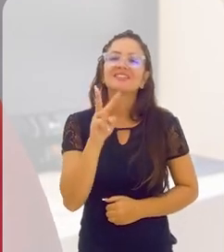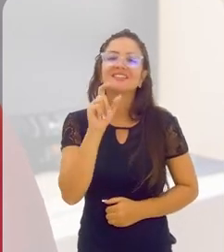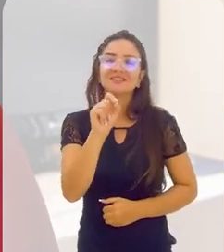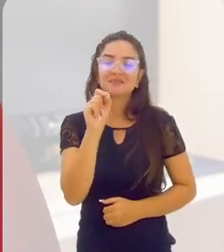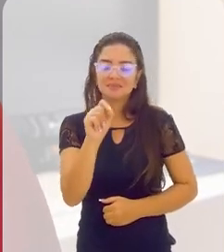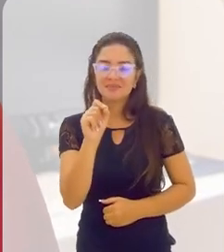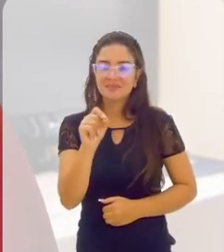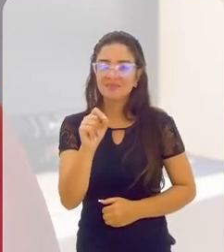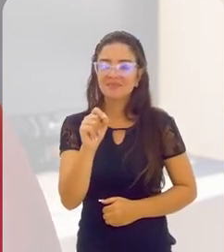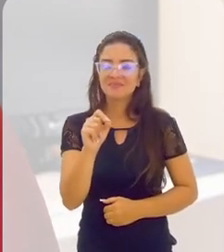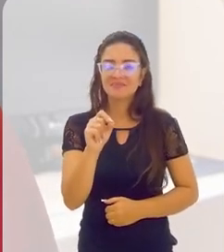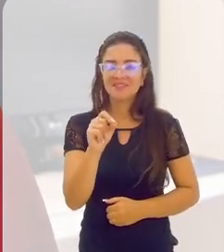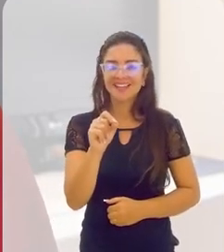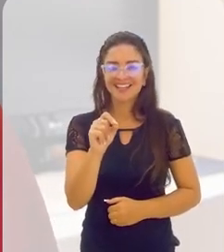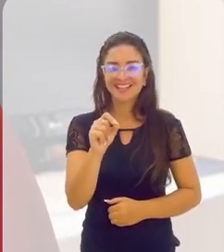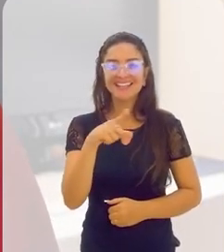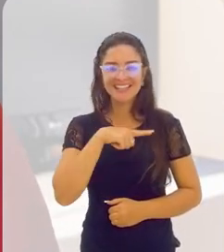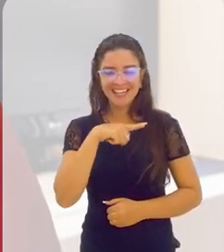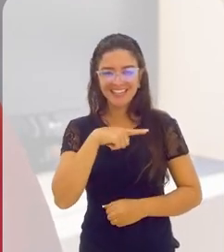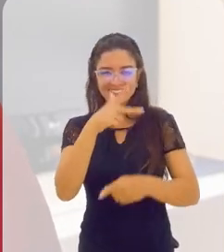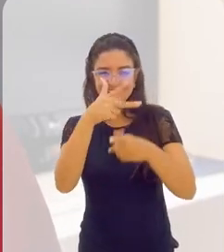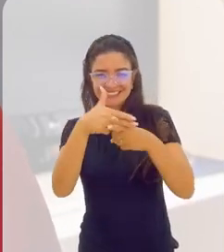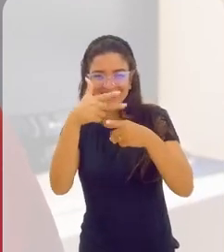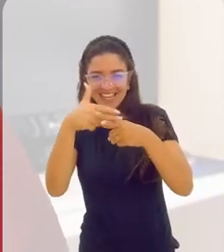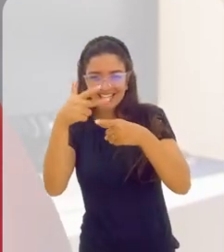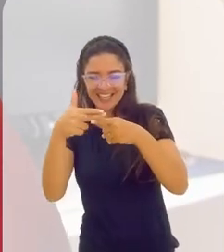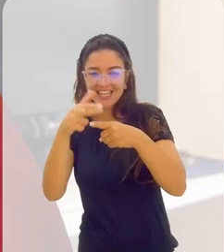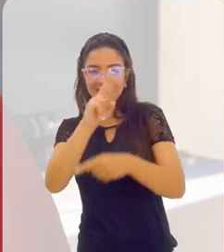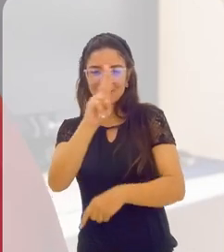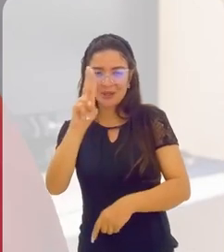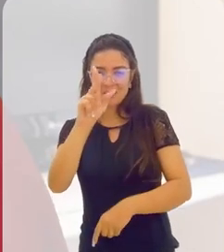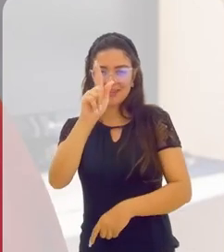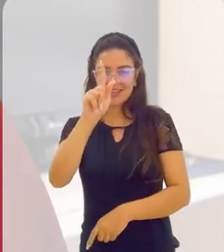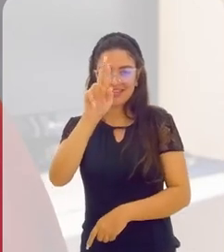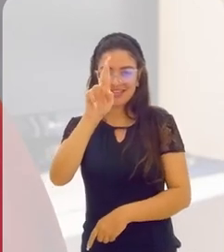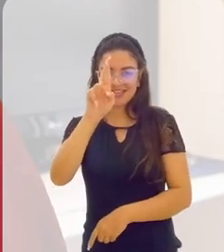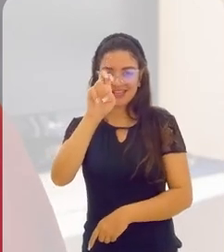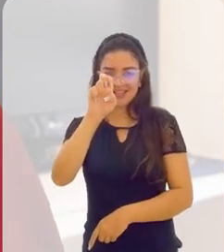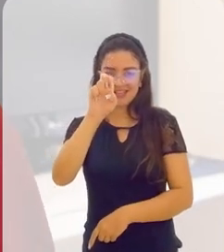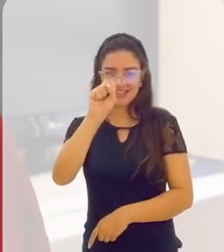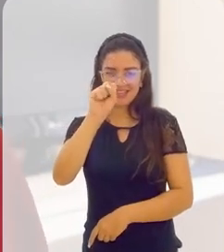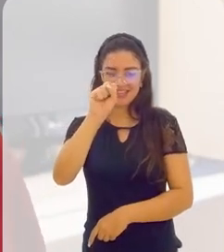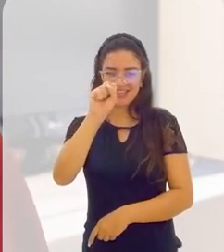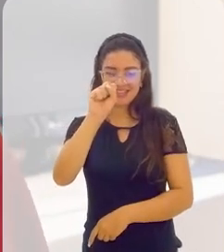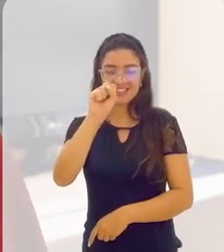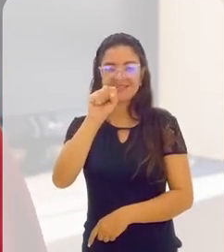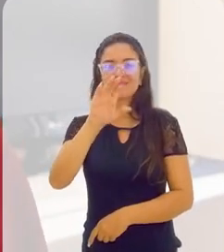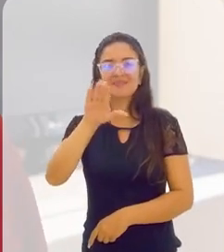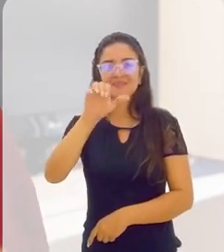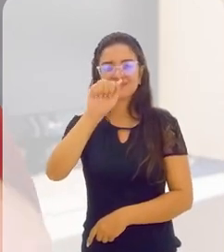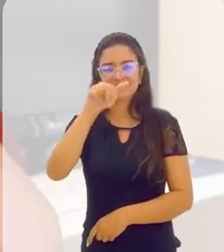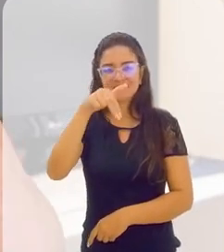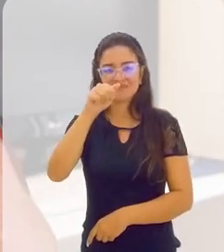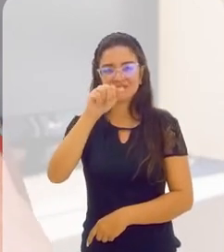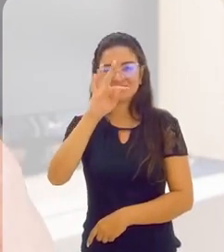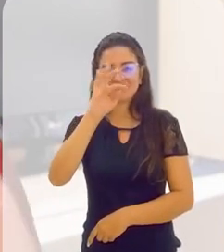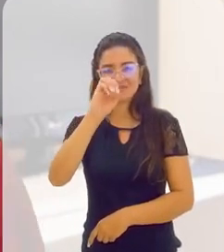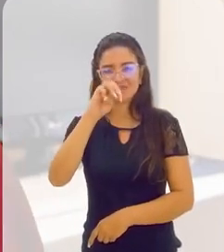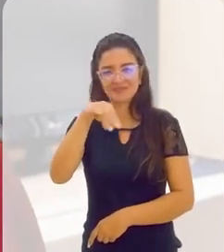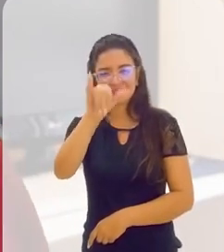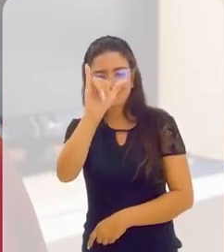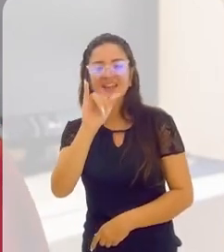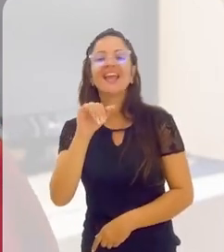até 15ª temporada de Grey's Anatomy e mostra exatamente isso que ela